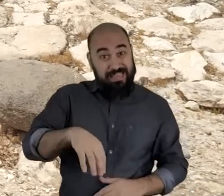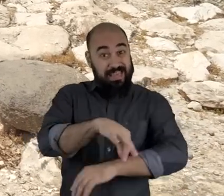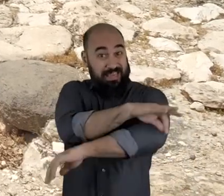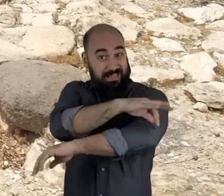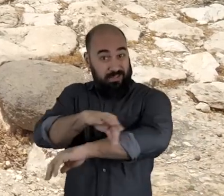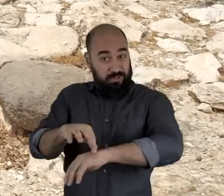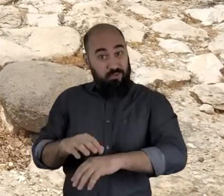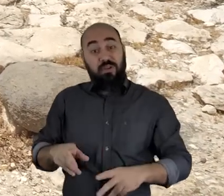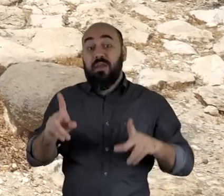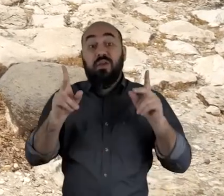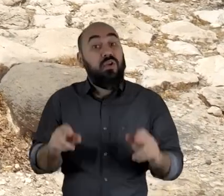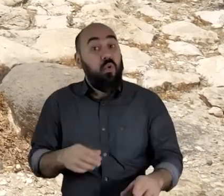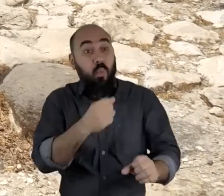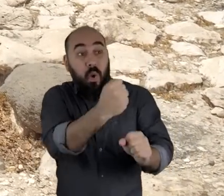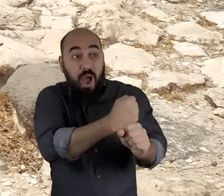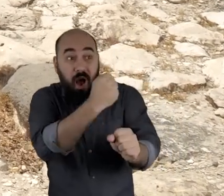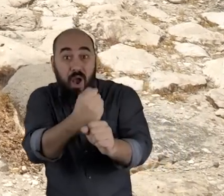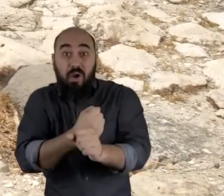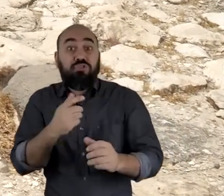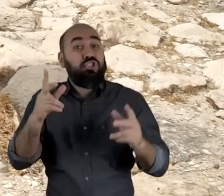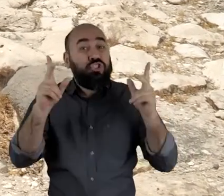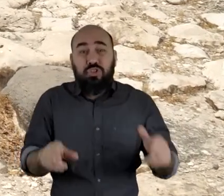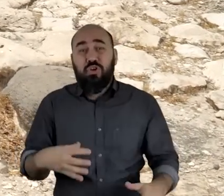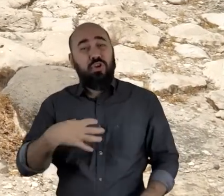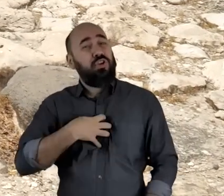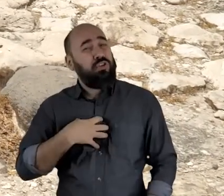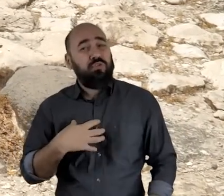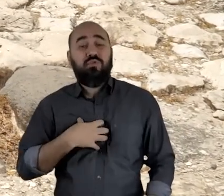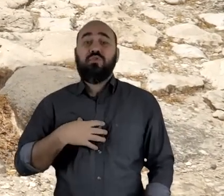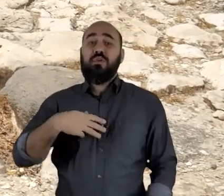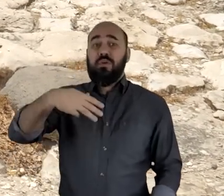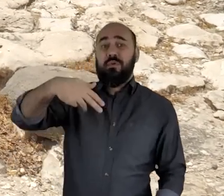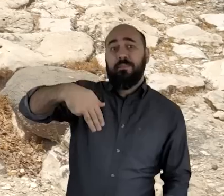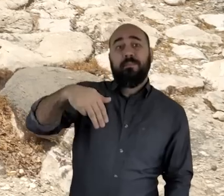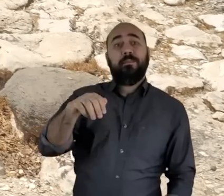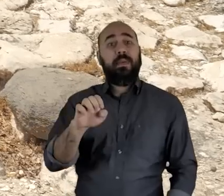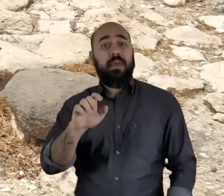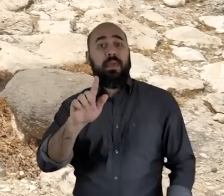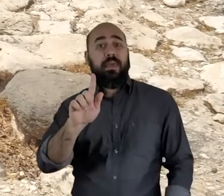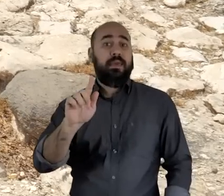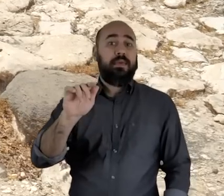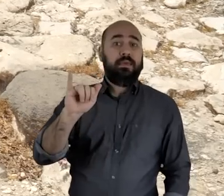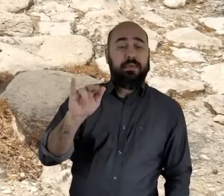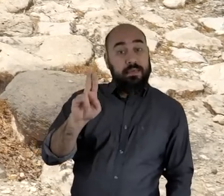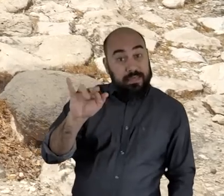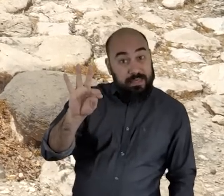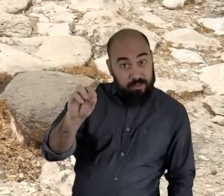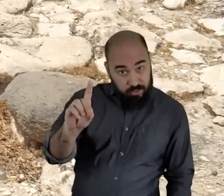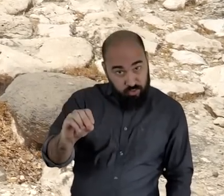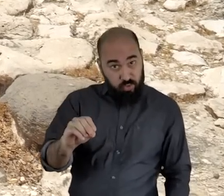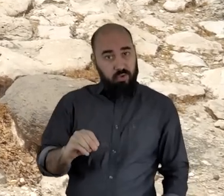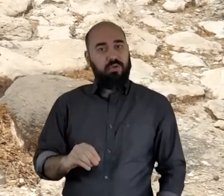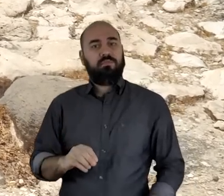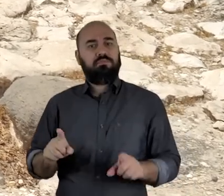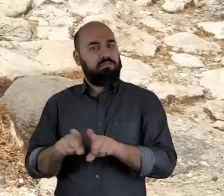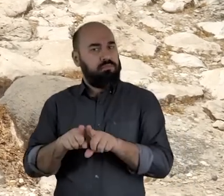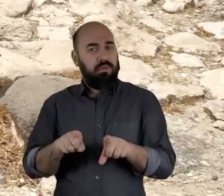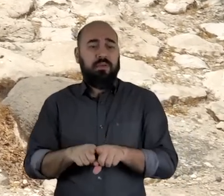semelhante àquele que nós temos em Gezer, àquele que nós temos em Megido, que são um indício de